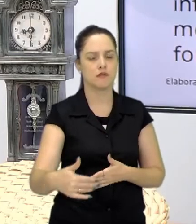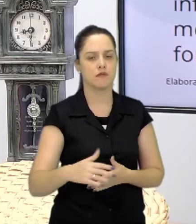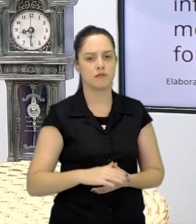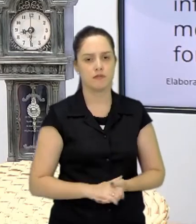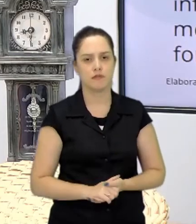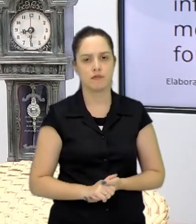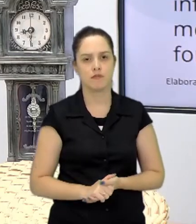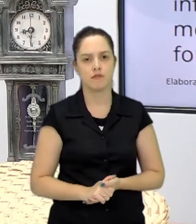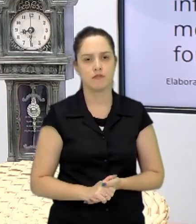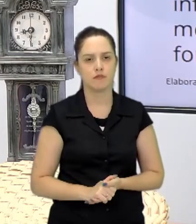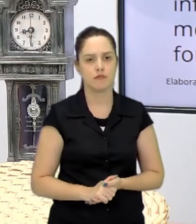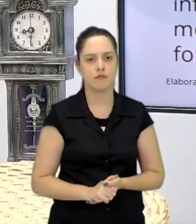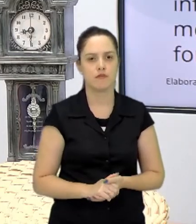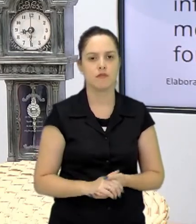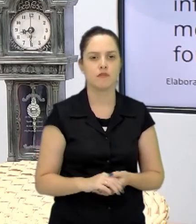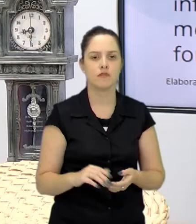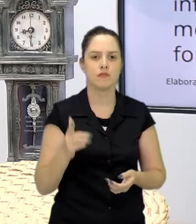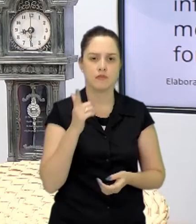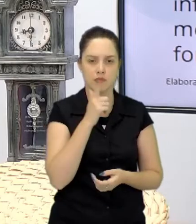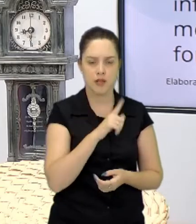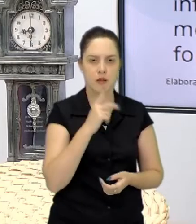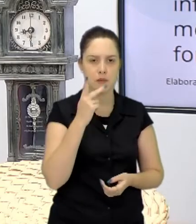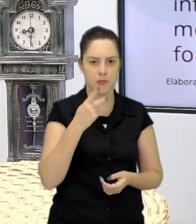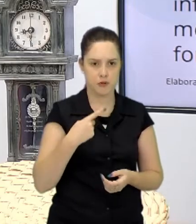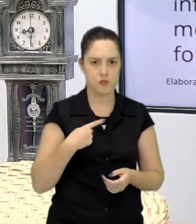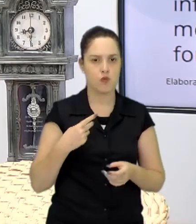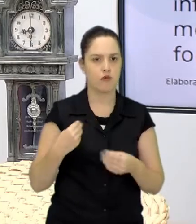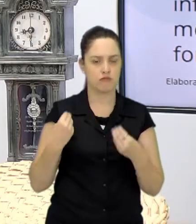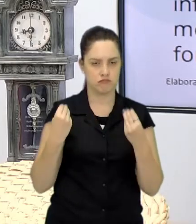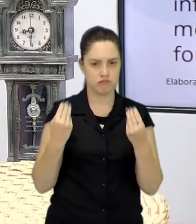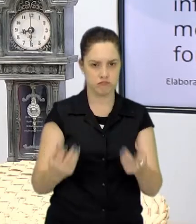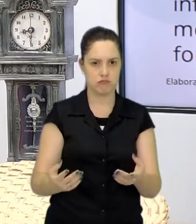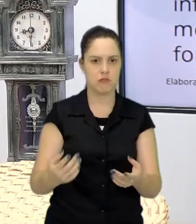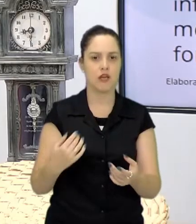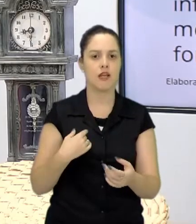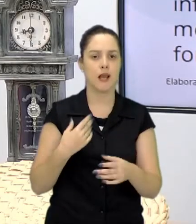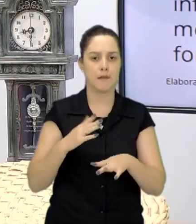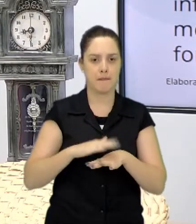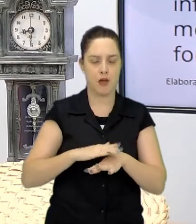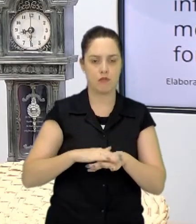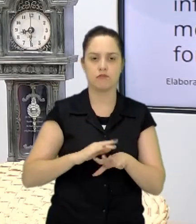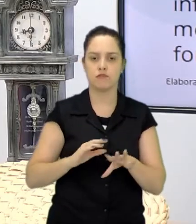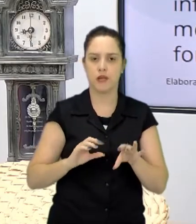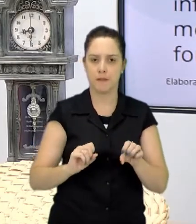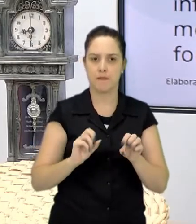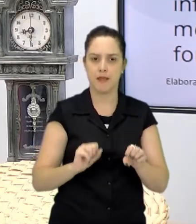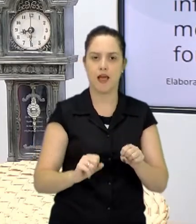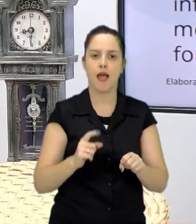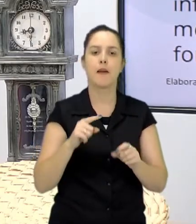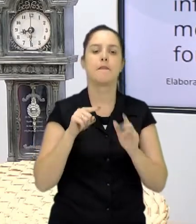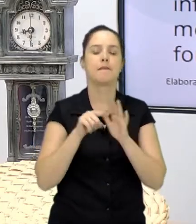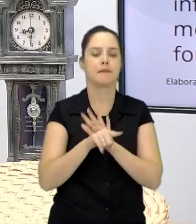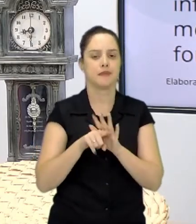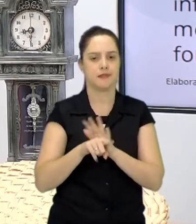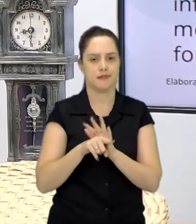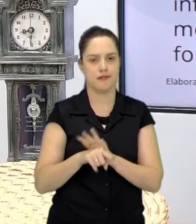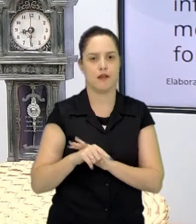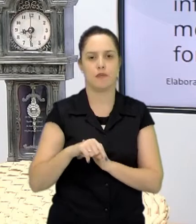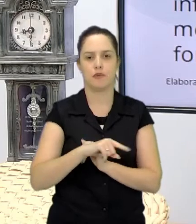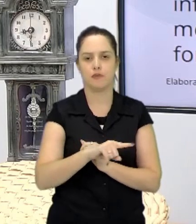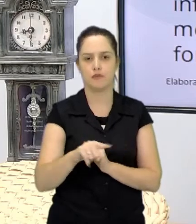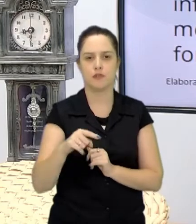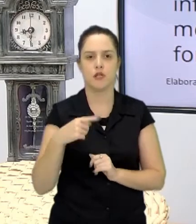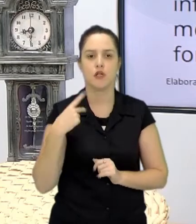para fazer essa oficina de produção textual, né? Que na verdade agora é a mão na massa. Agora vocês já pesquisaram, é o momento de vocês darem